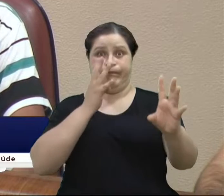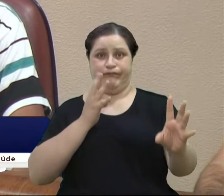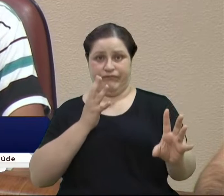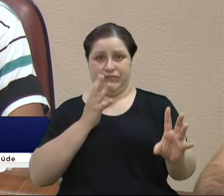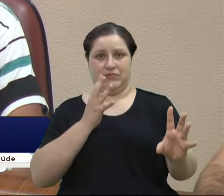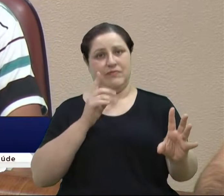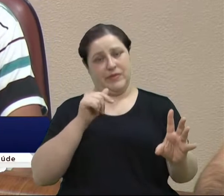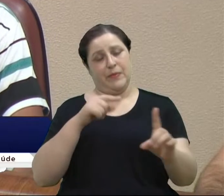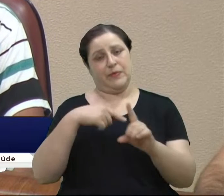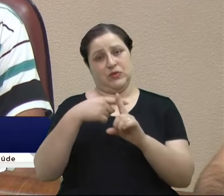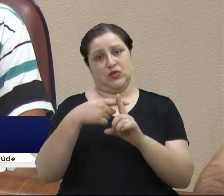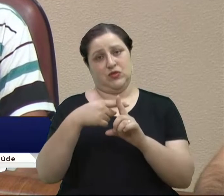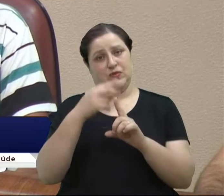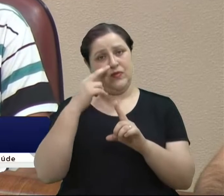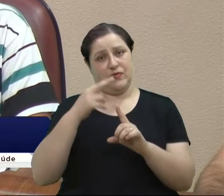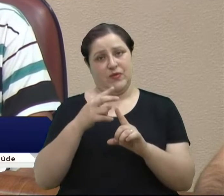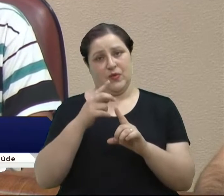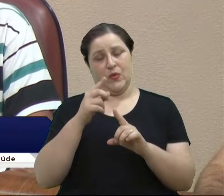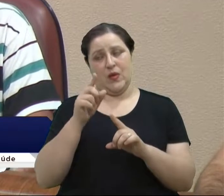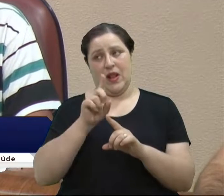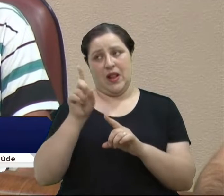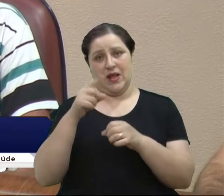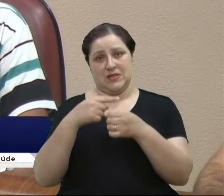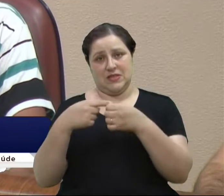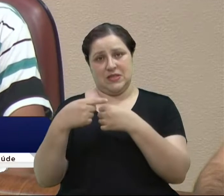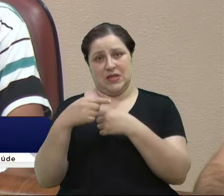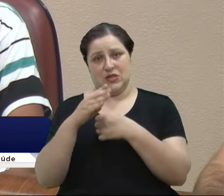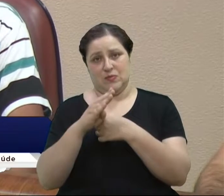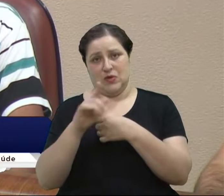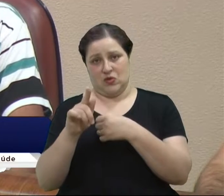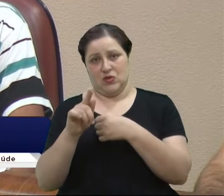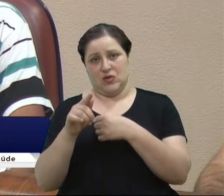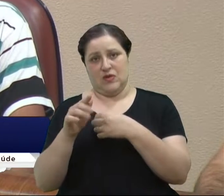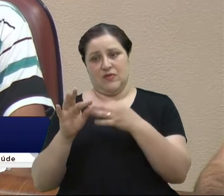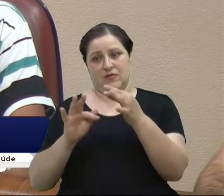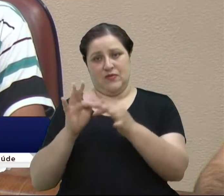prefeitura de Bento Gonçalves funcionando há algum tempo.